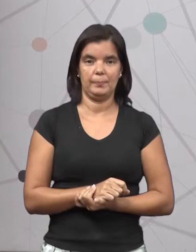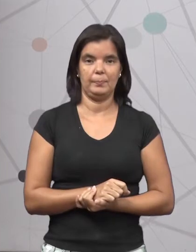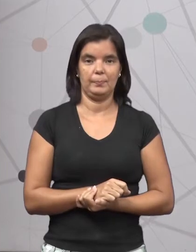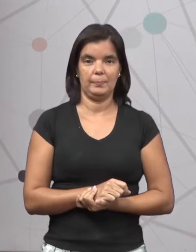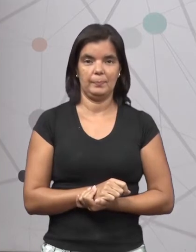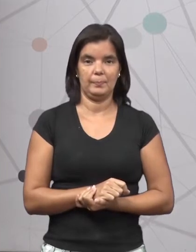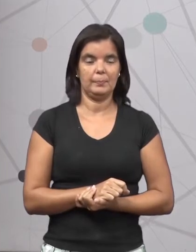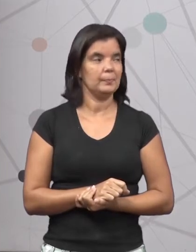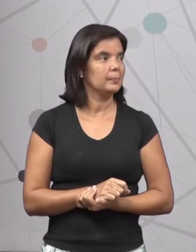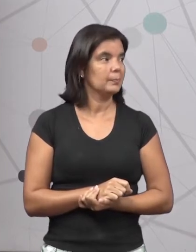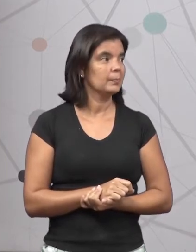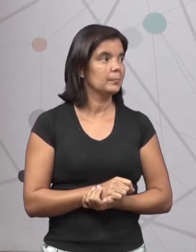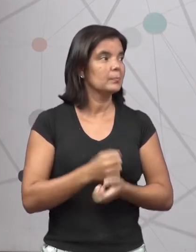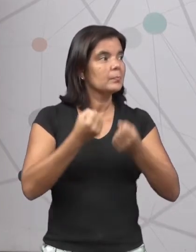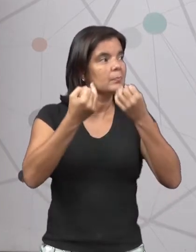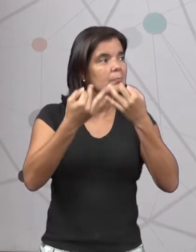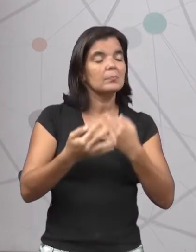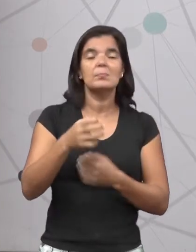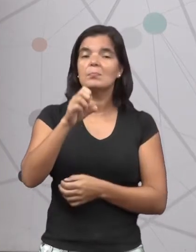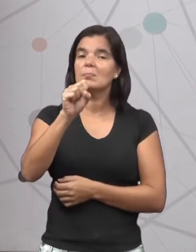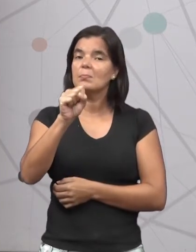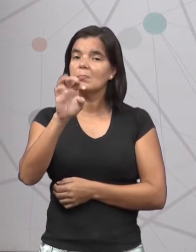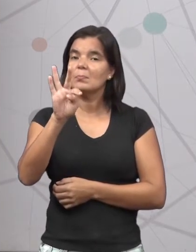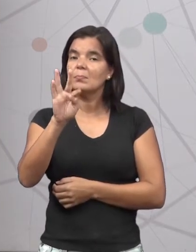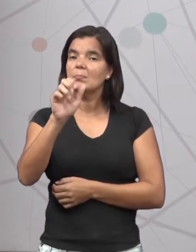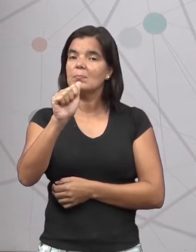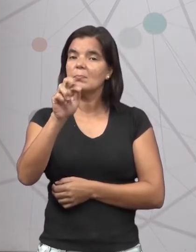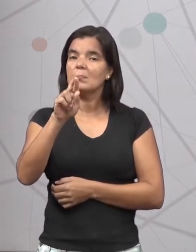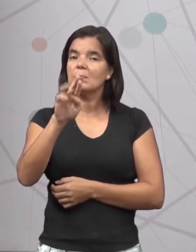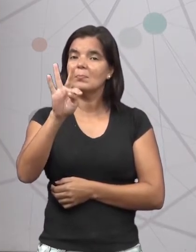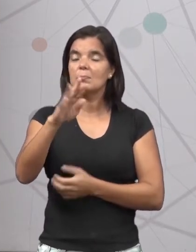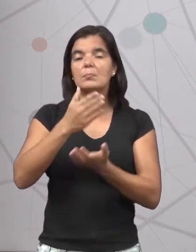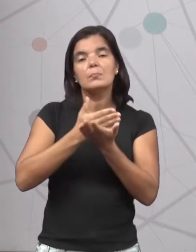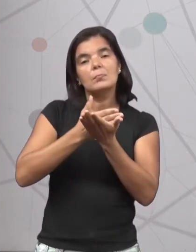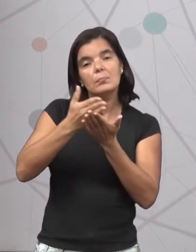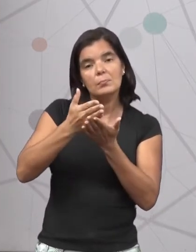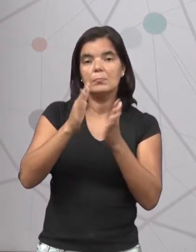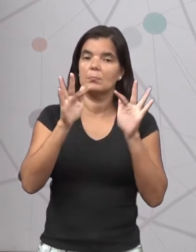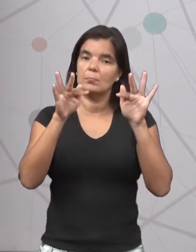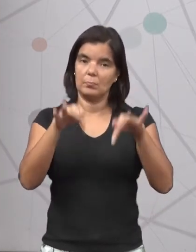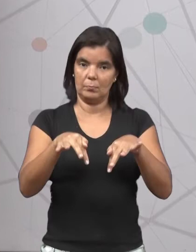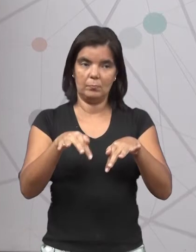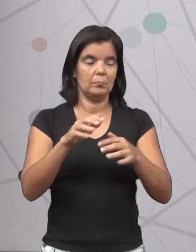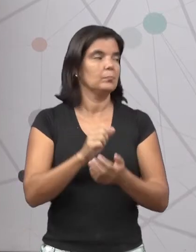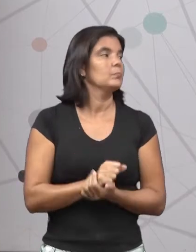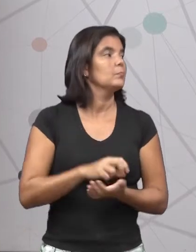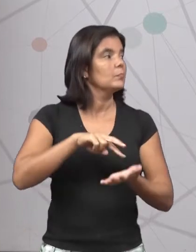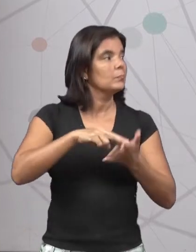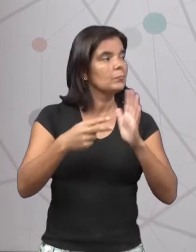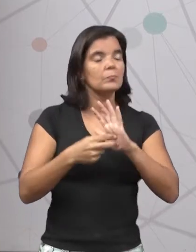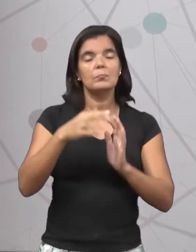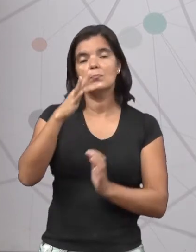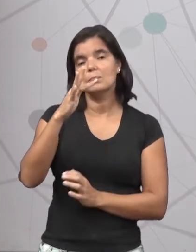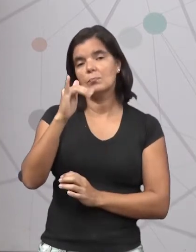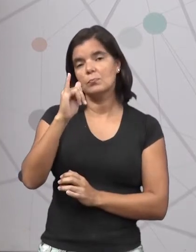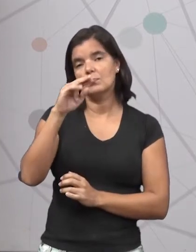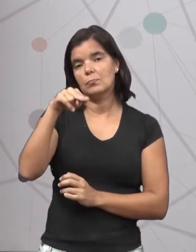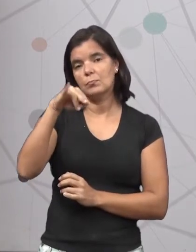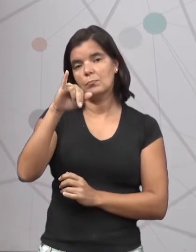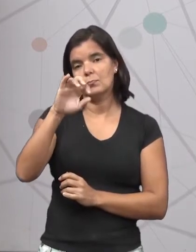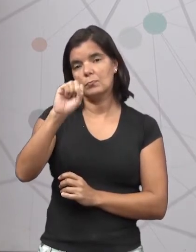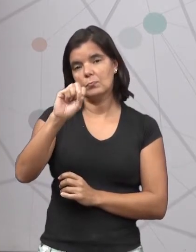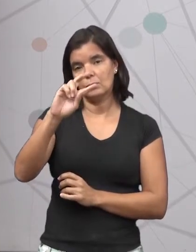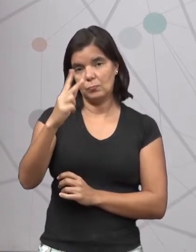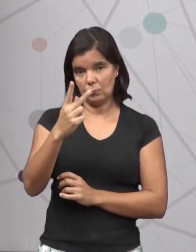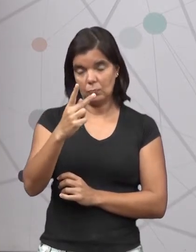escrito start, não é mesmo? Que significa início. E aqui está escrito finish, significa fim em